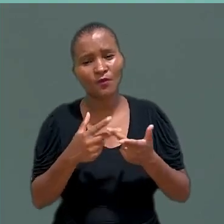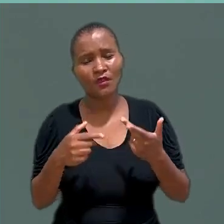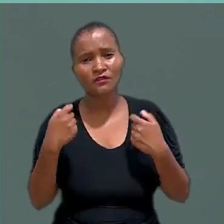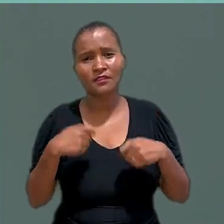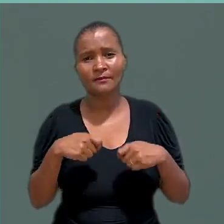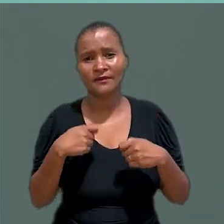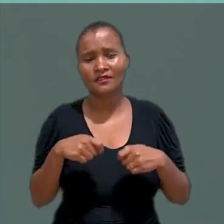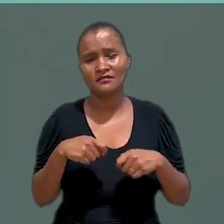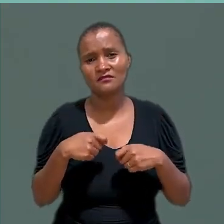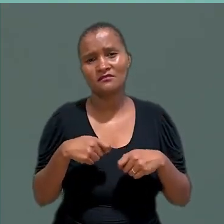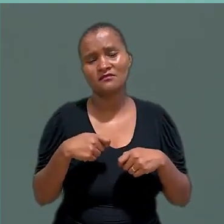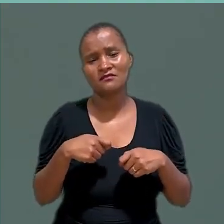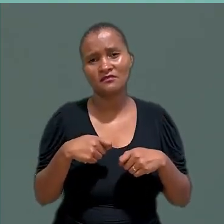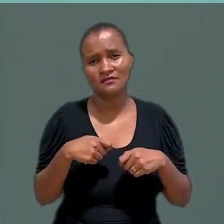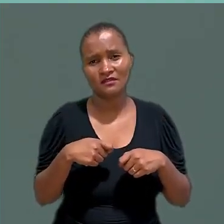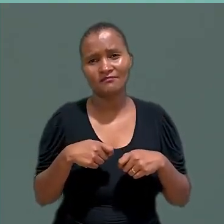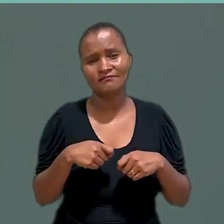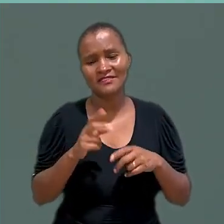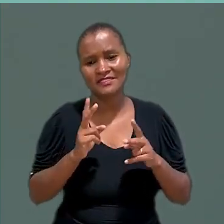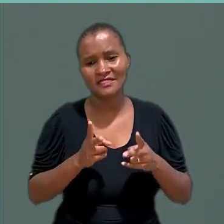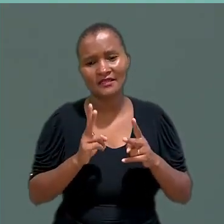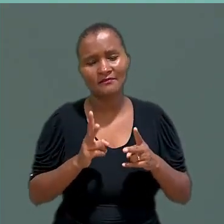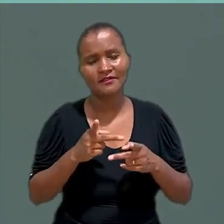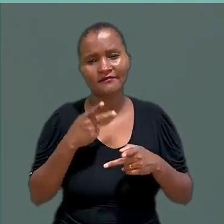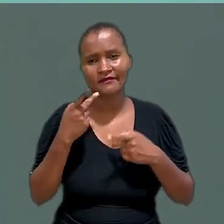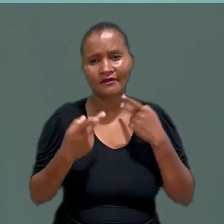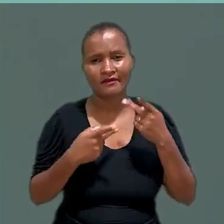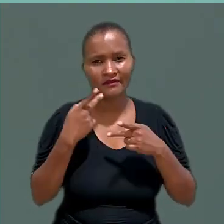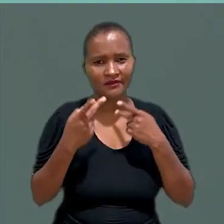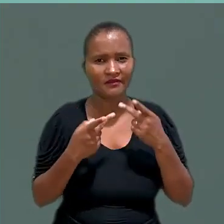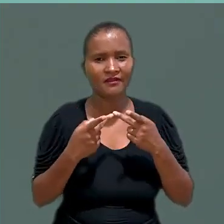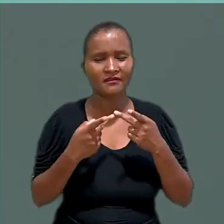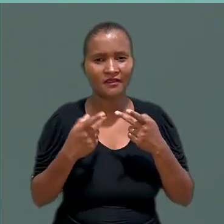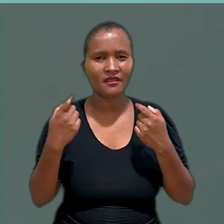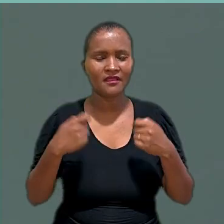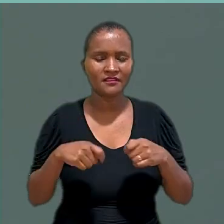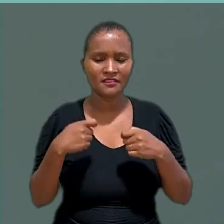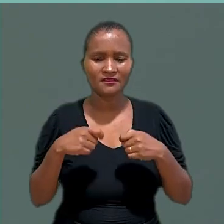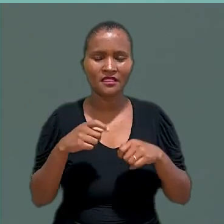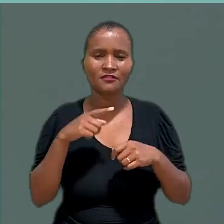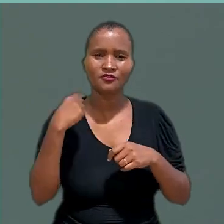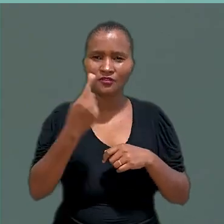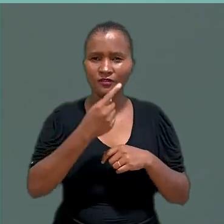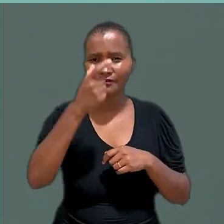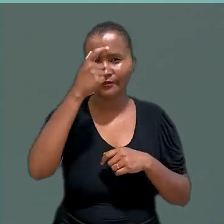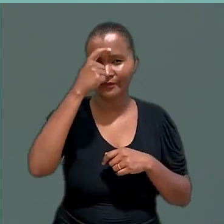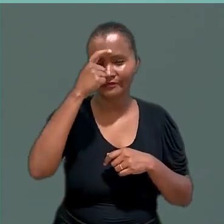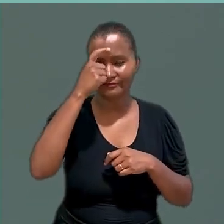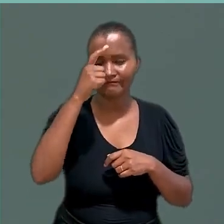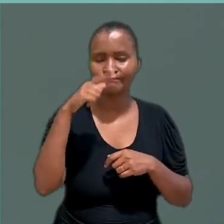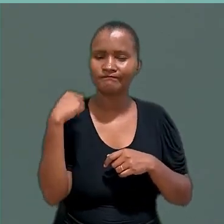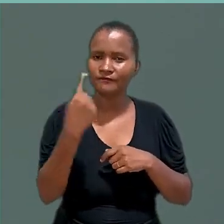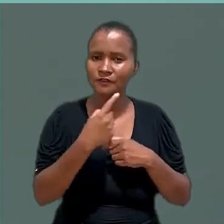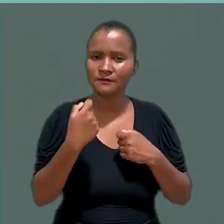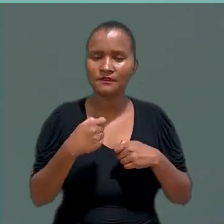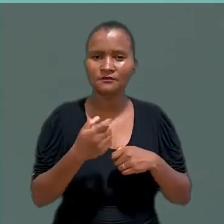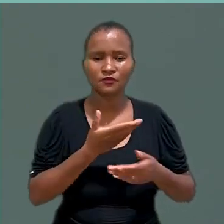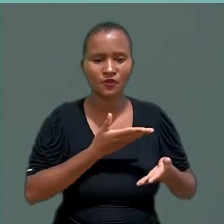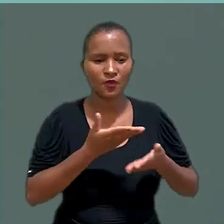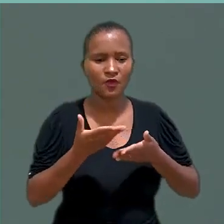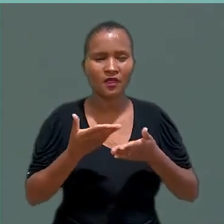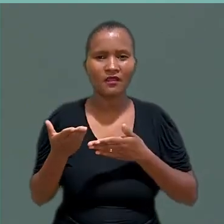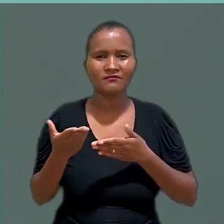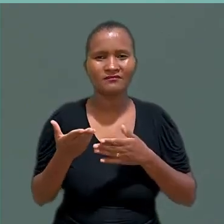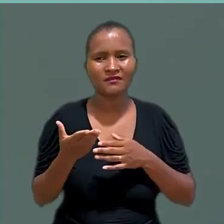tônica, como algo que precisa ser sempre ressaltado, que é a necessidade de nós conscientizarmos. Nós